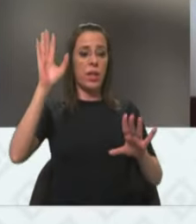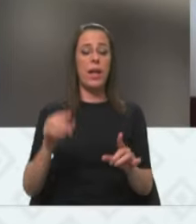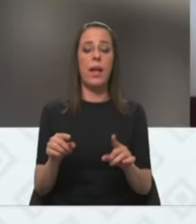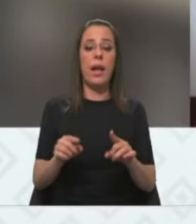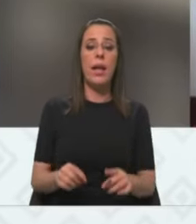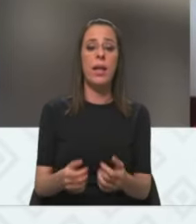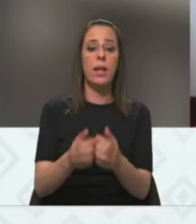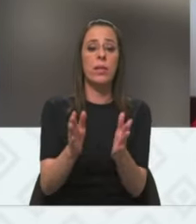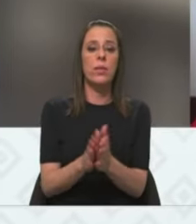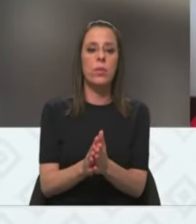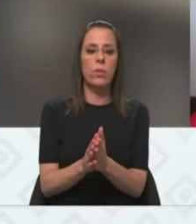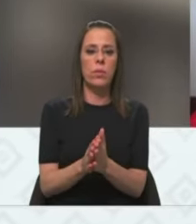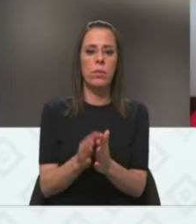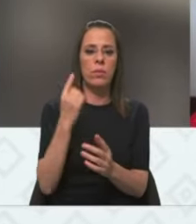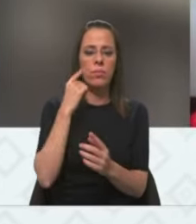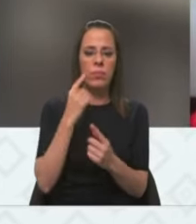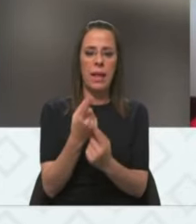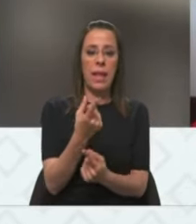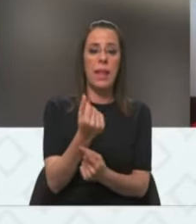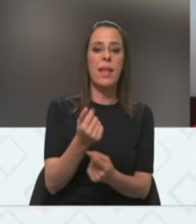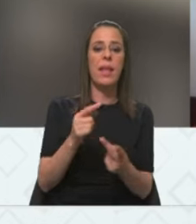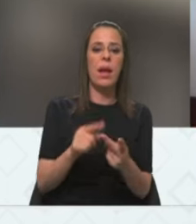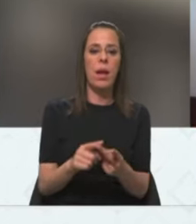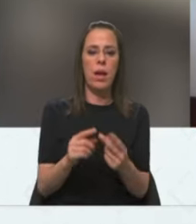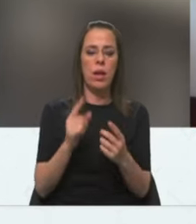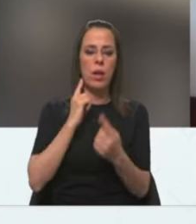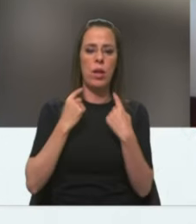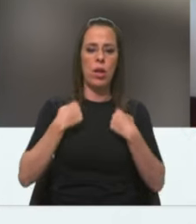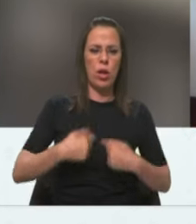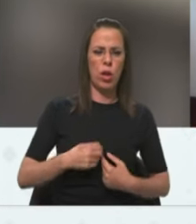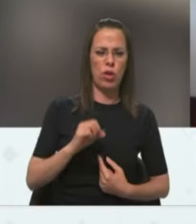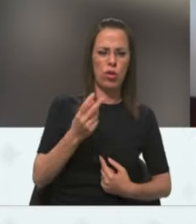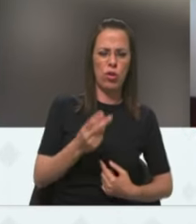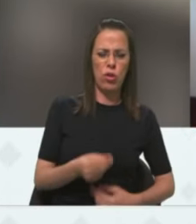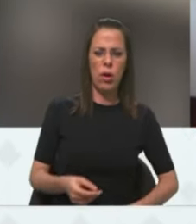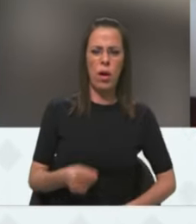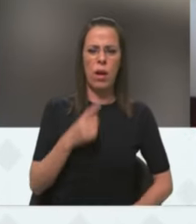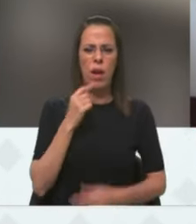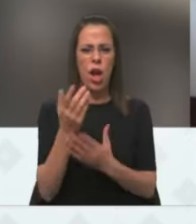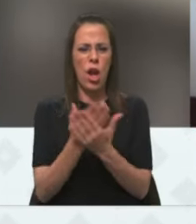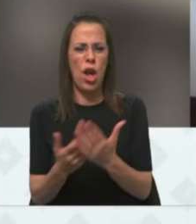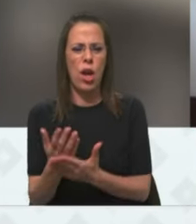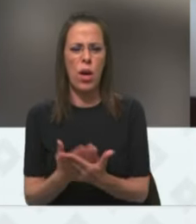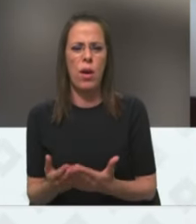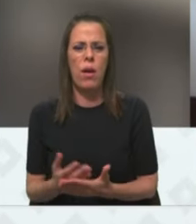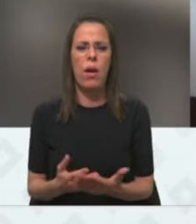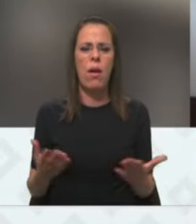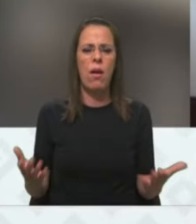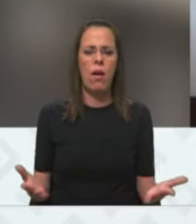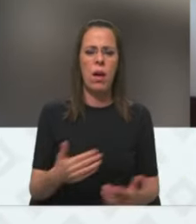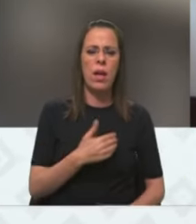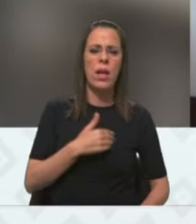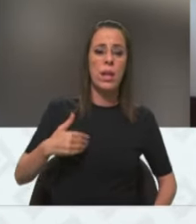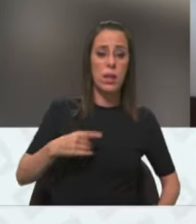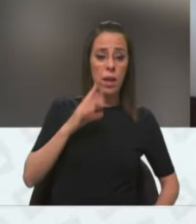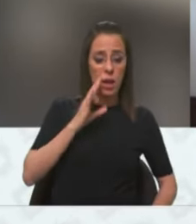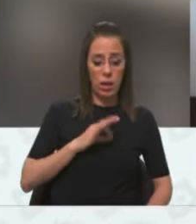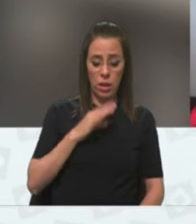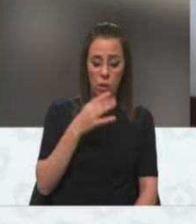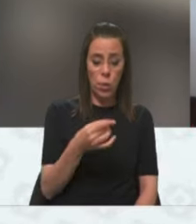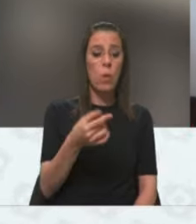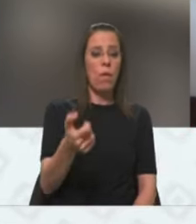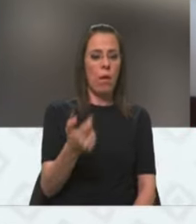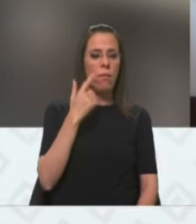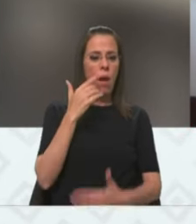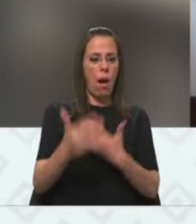aqui no meio de tudo isto Eu só ouo falar em dinheiro em joias em em negócios e a saúde de uma senhora 95 anos